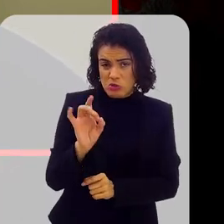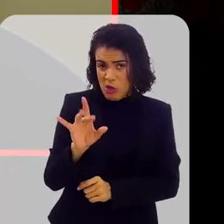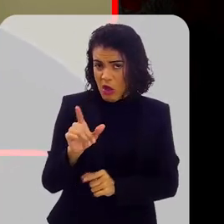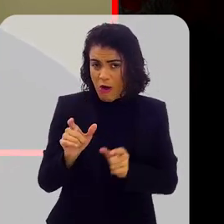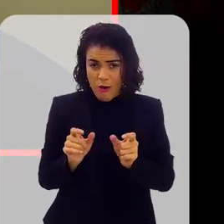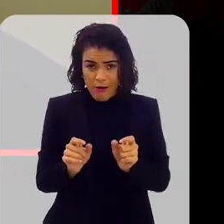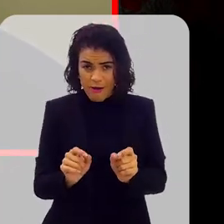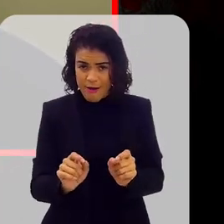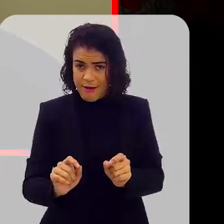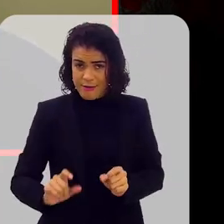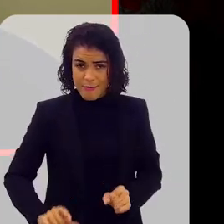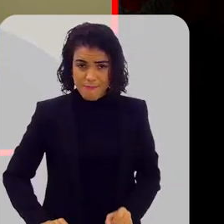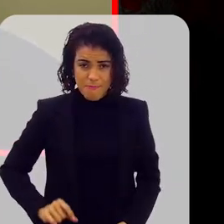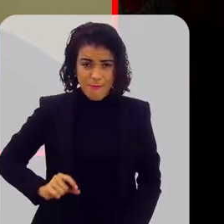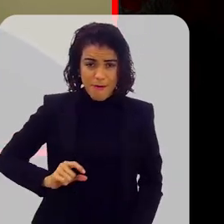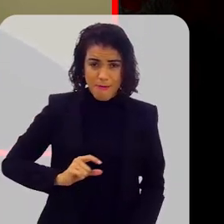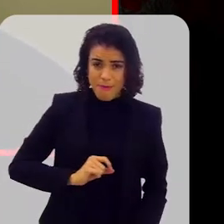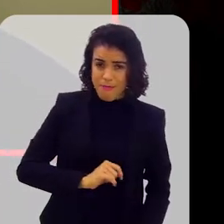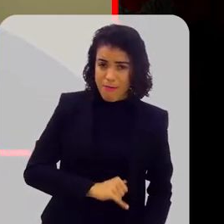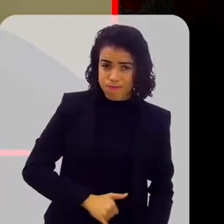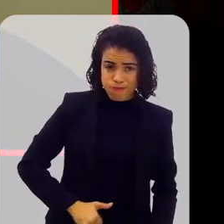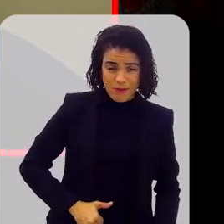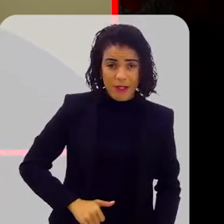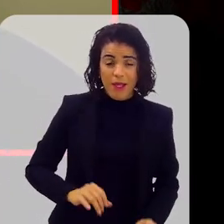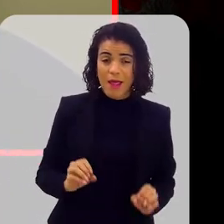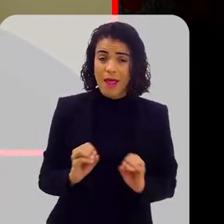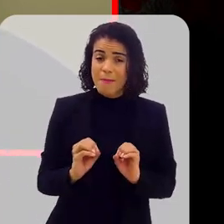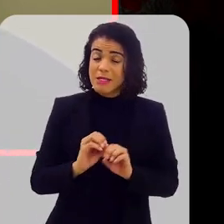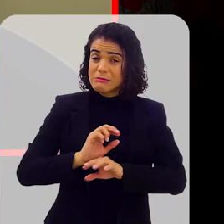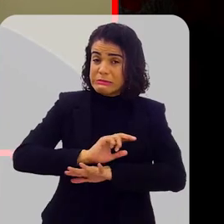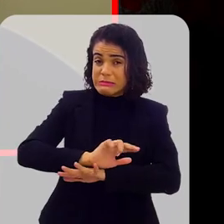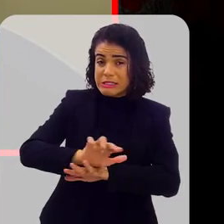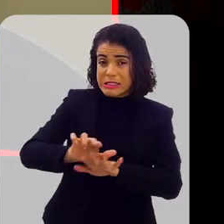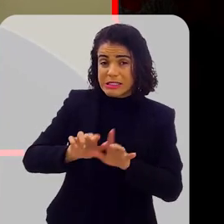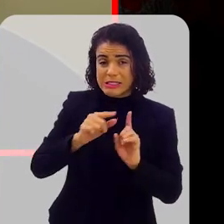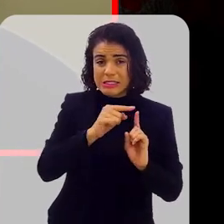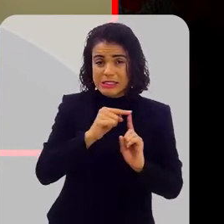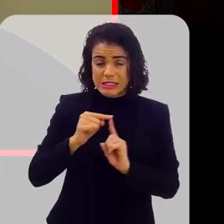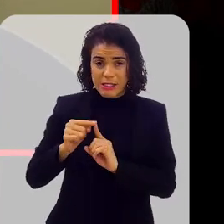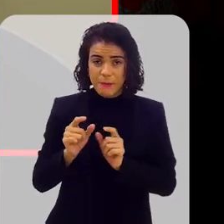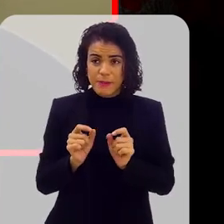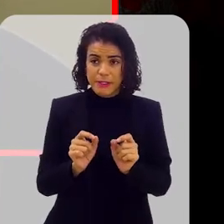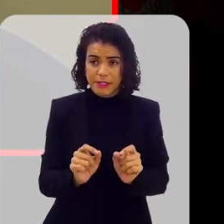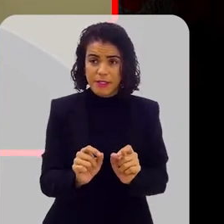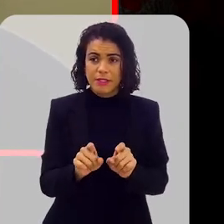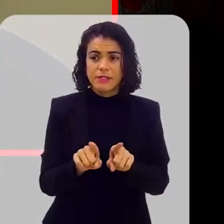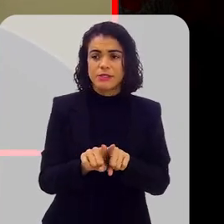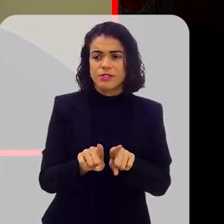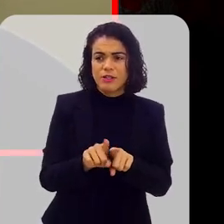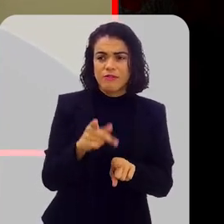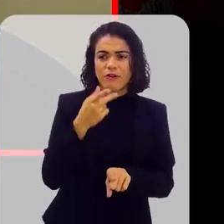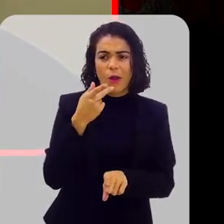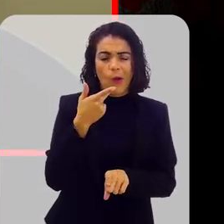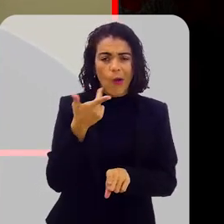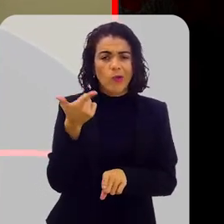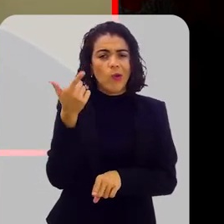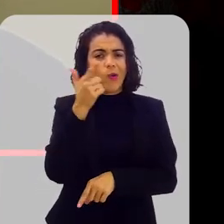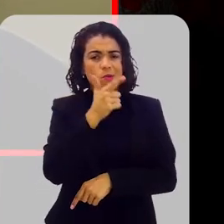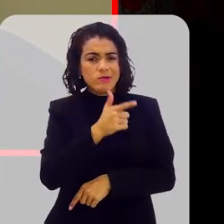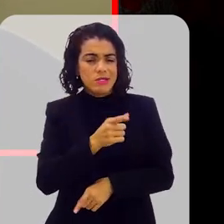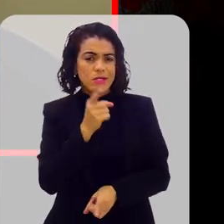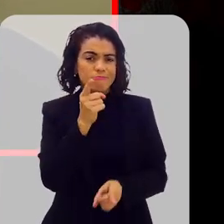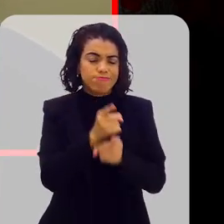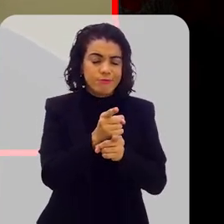de câncer, não só câncer colorretal, mas também câncer colorretal. E aí a gente tem informações em relação a tudo que a gente falou de